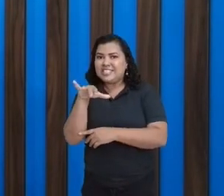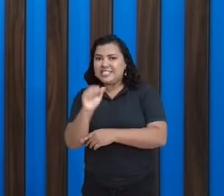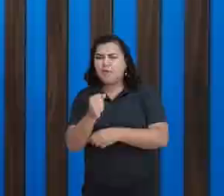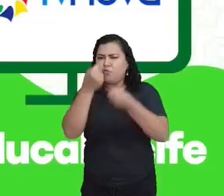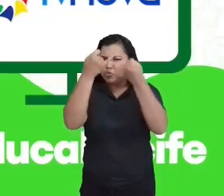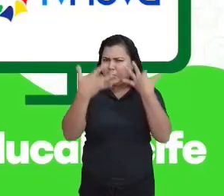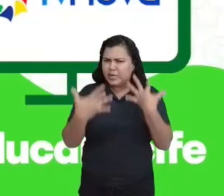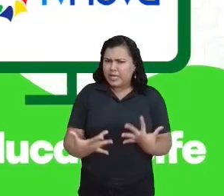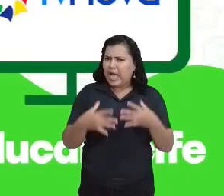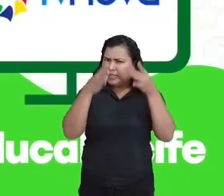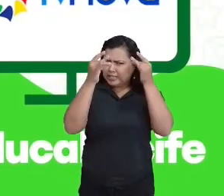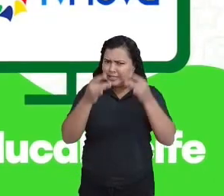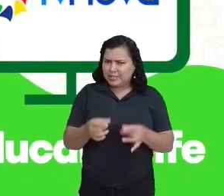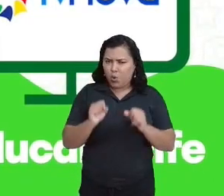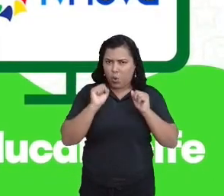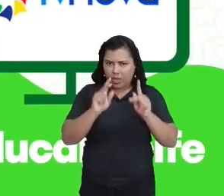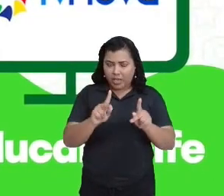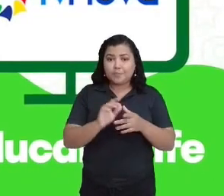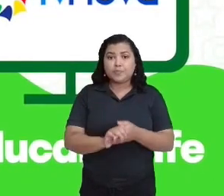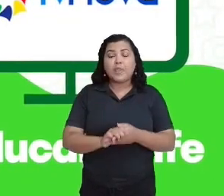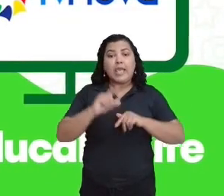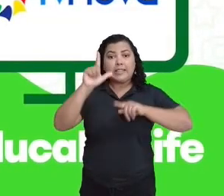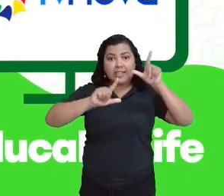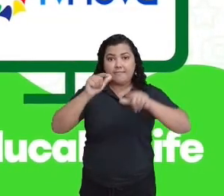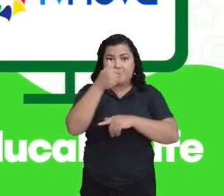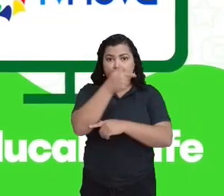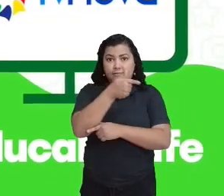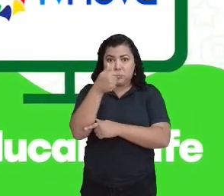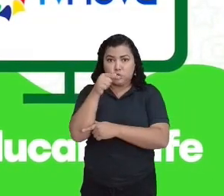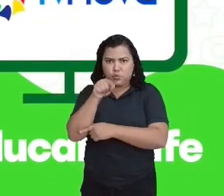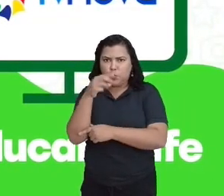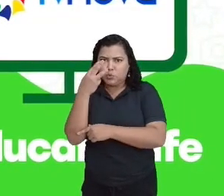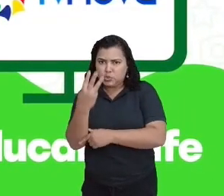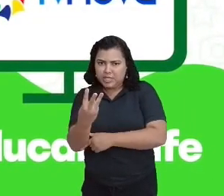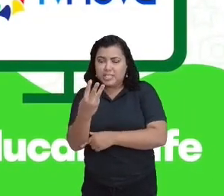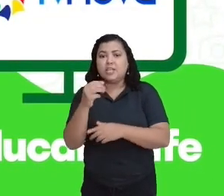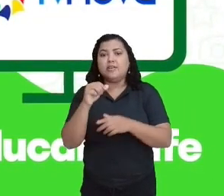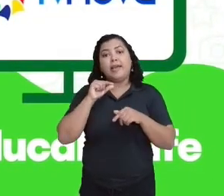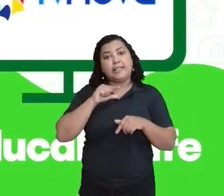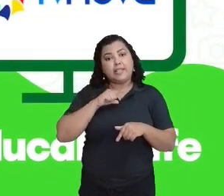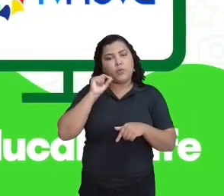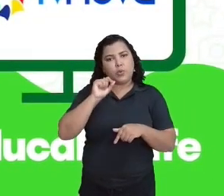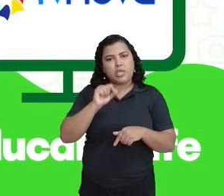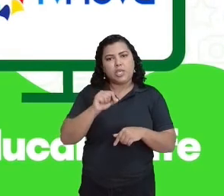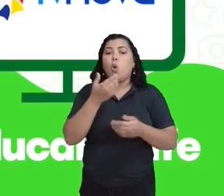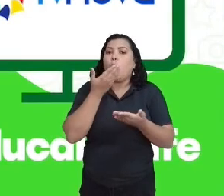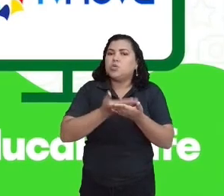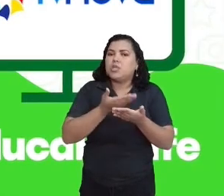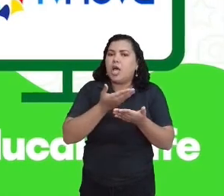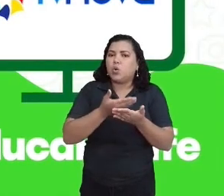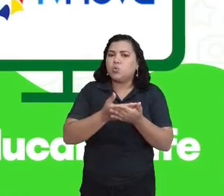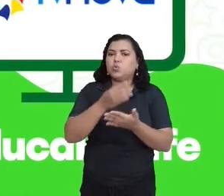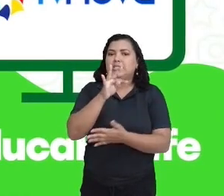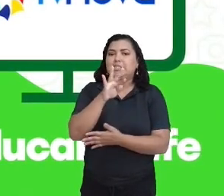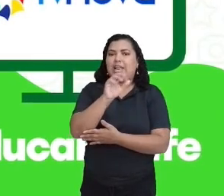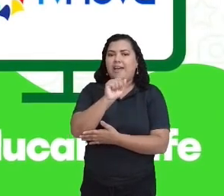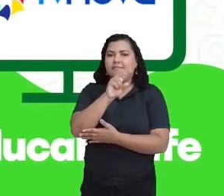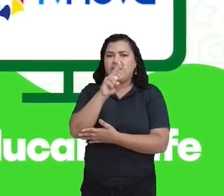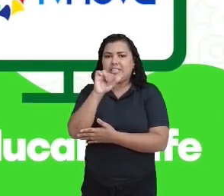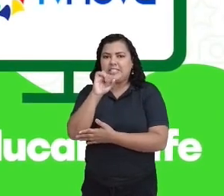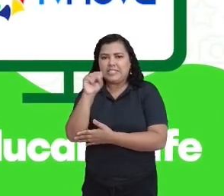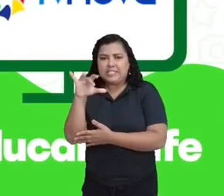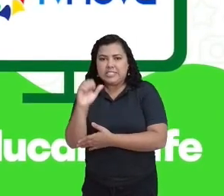direitinho. O canal 22.3 contemplará os estudantes do Travessia com aulas das 7h30 da noite até